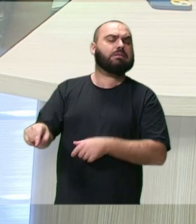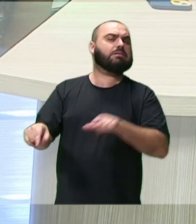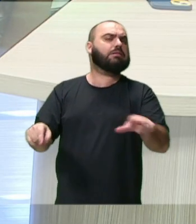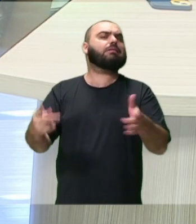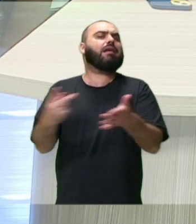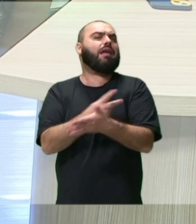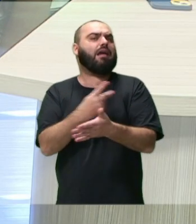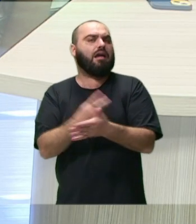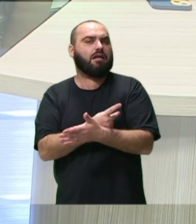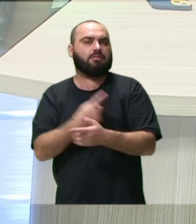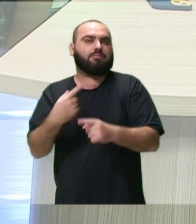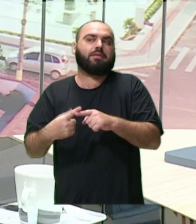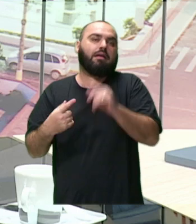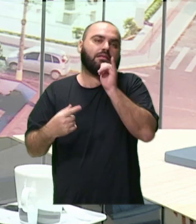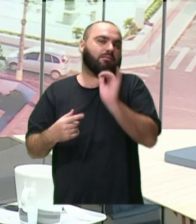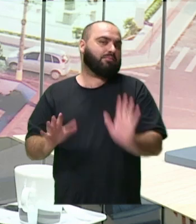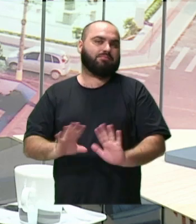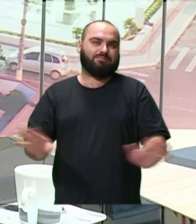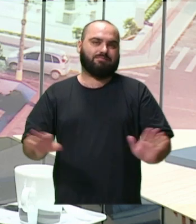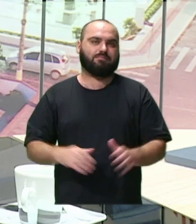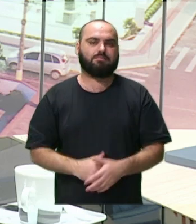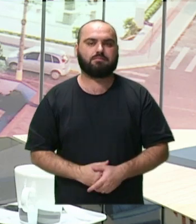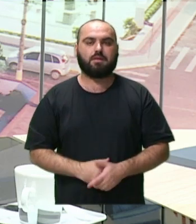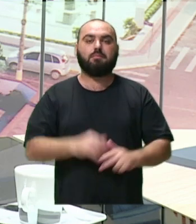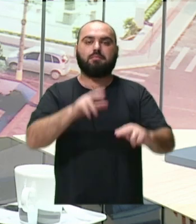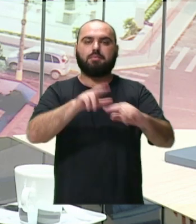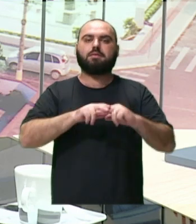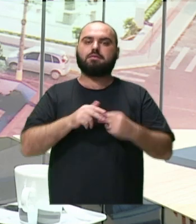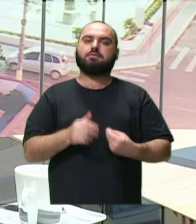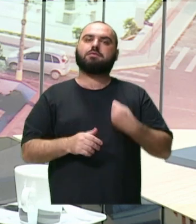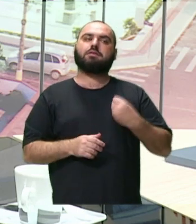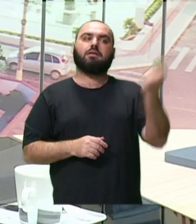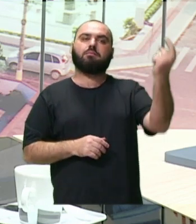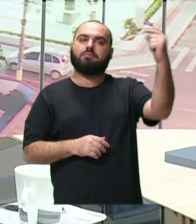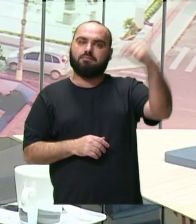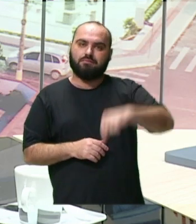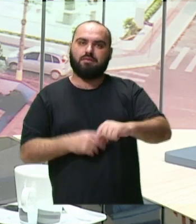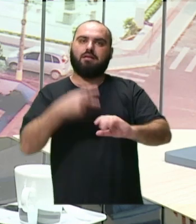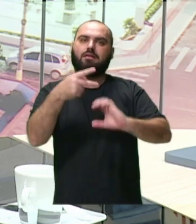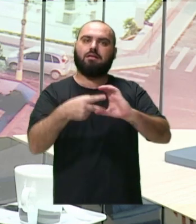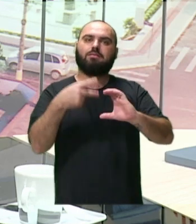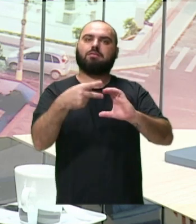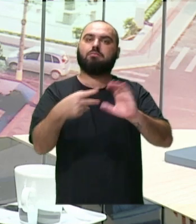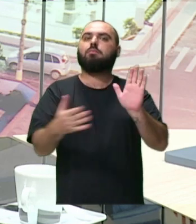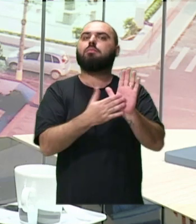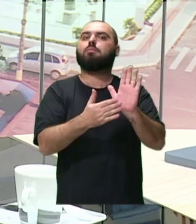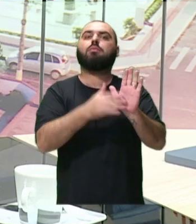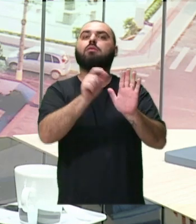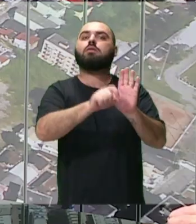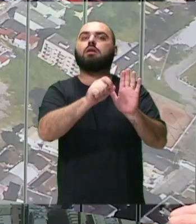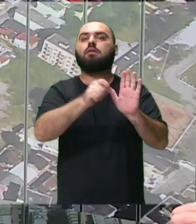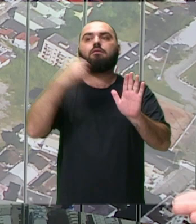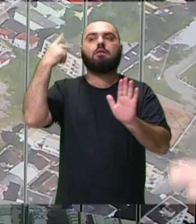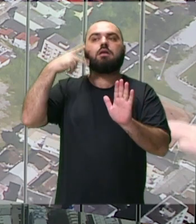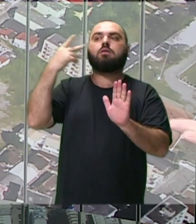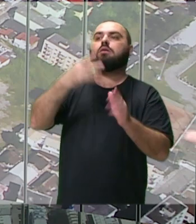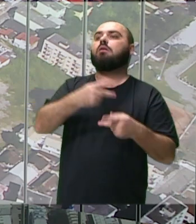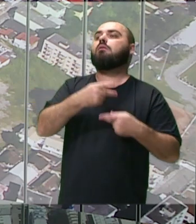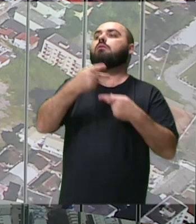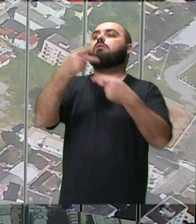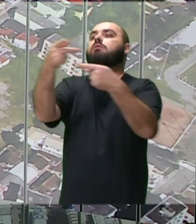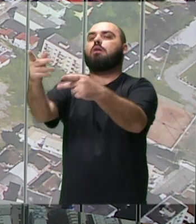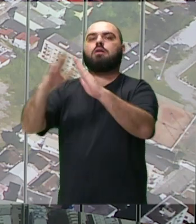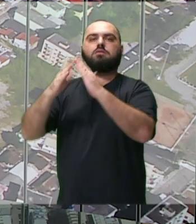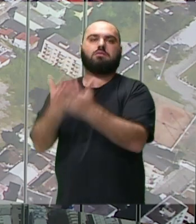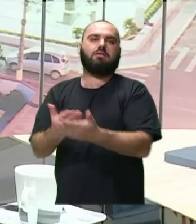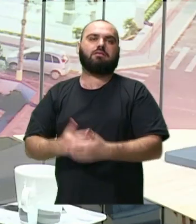porque tudo são exemplos. E é isso que eu quero trazer elas aqui na Câmara, porque a proposta poderia ser as vereadoras irem até a escola, seria até